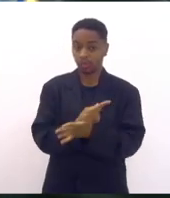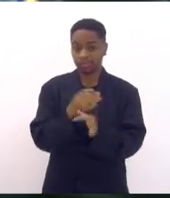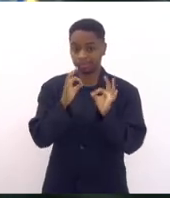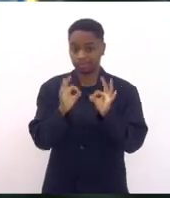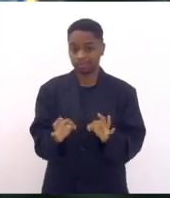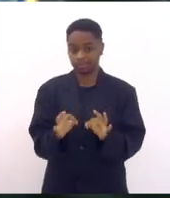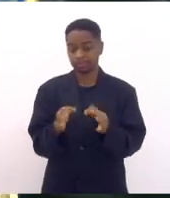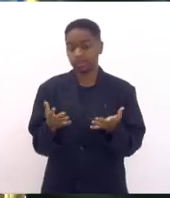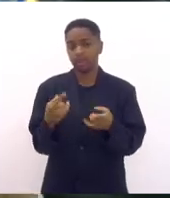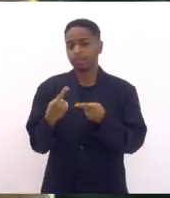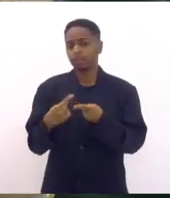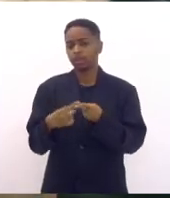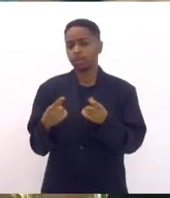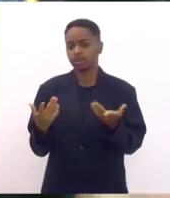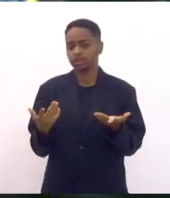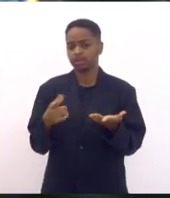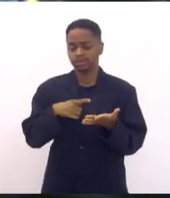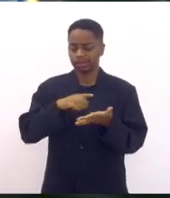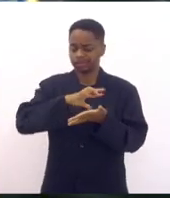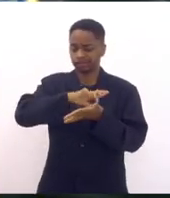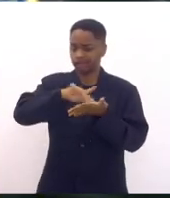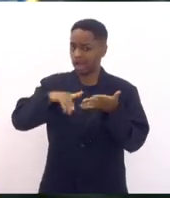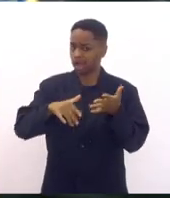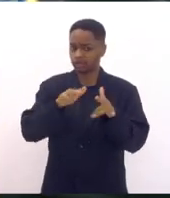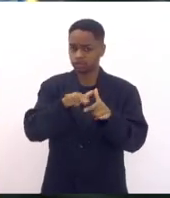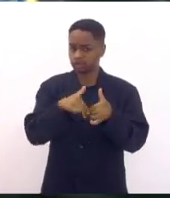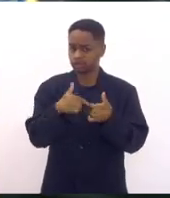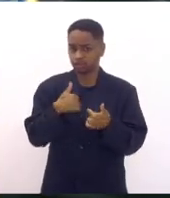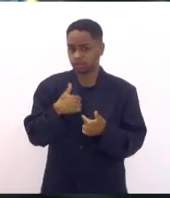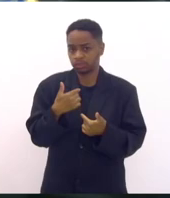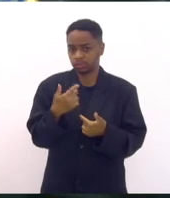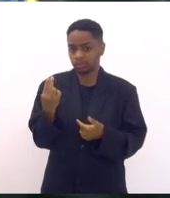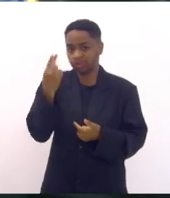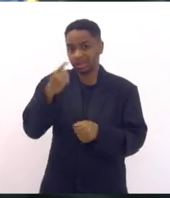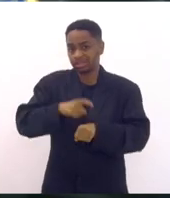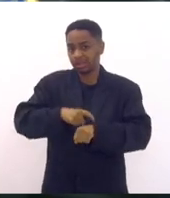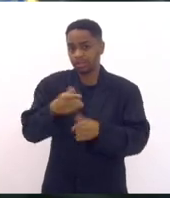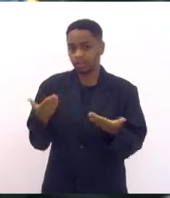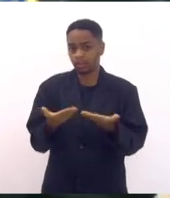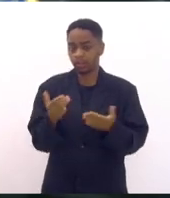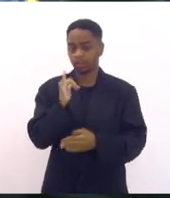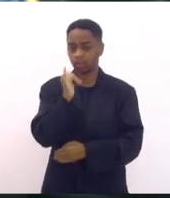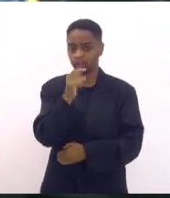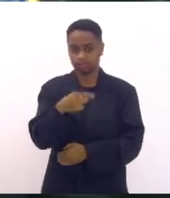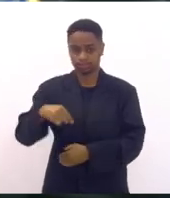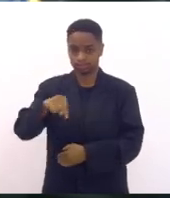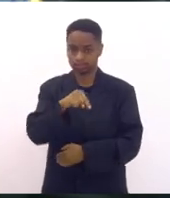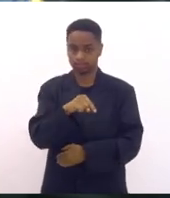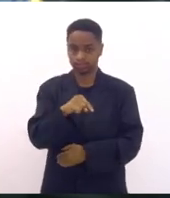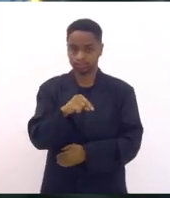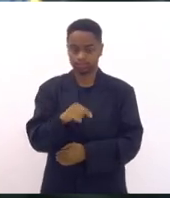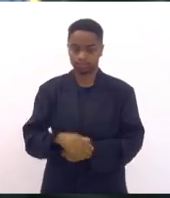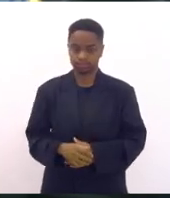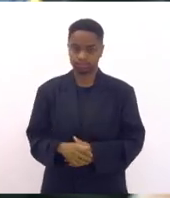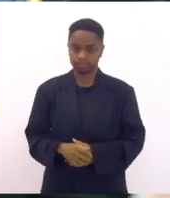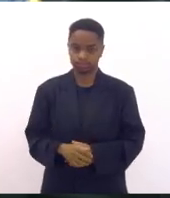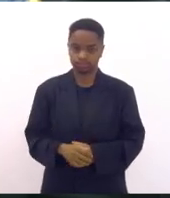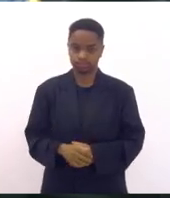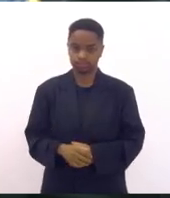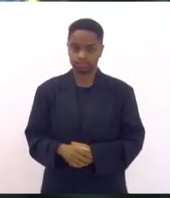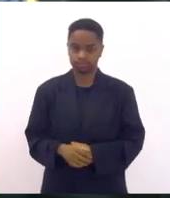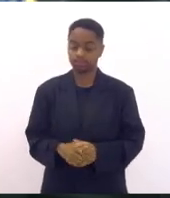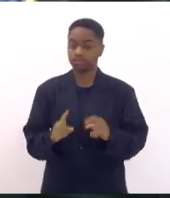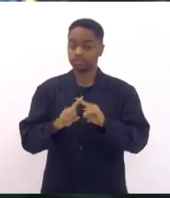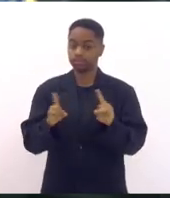por que motivo vários não tenho tempo agora para contar para vocês todos os motivos mas